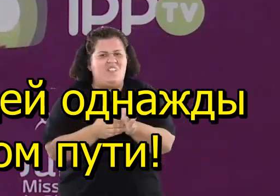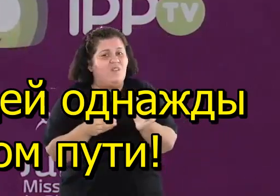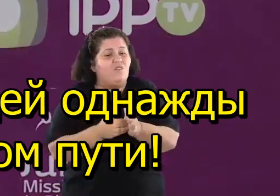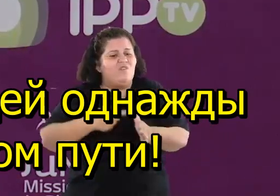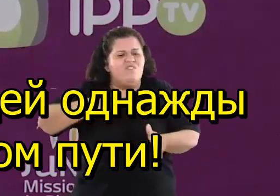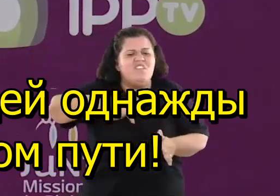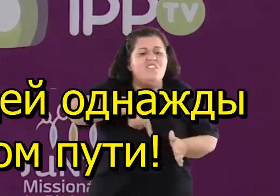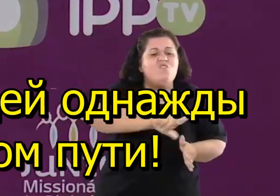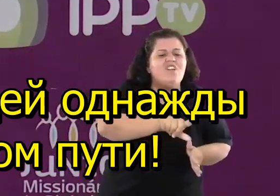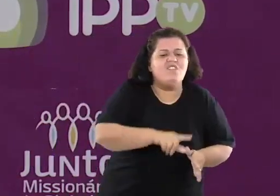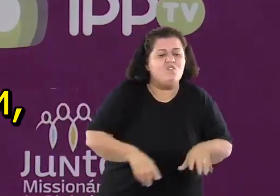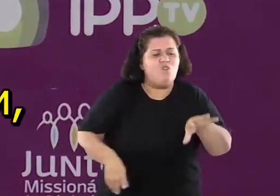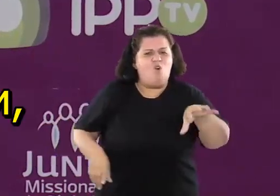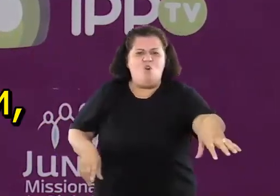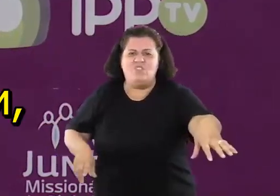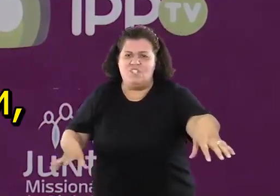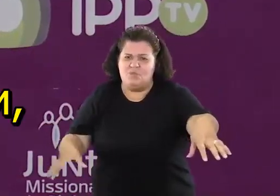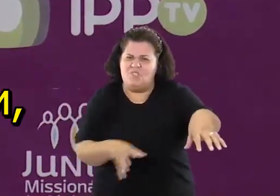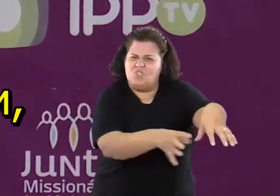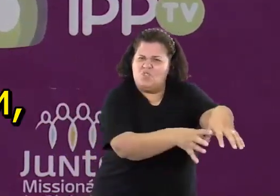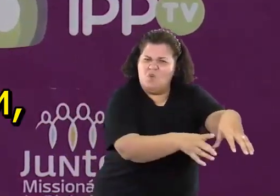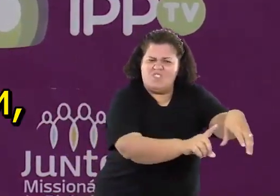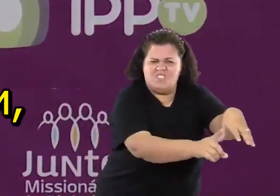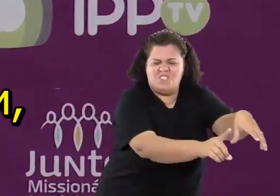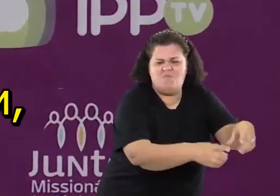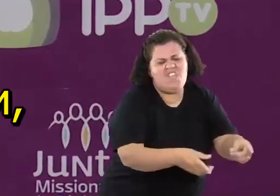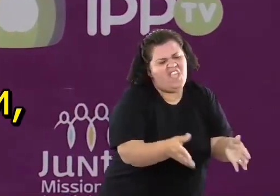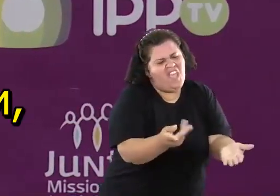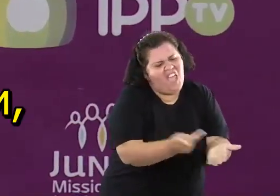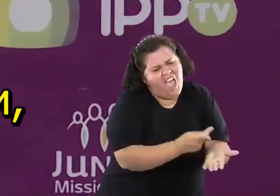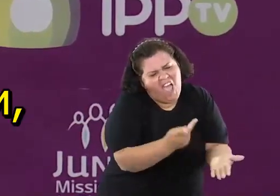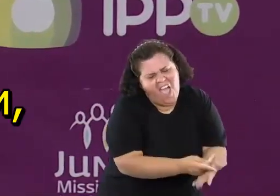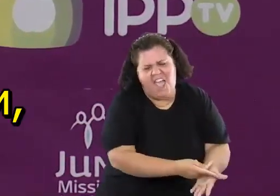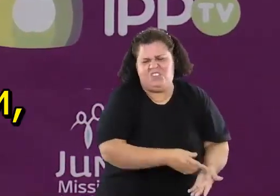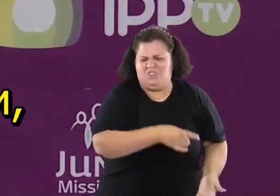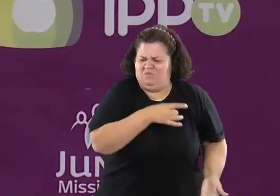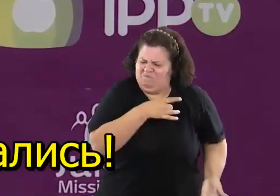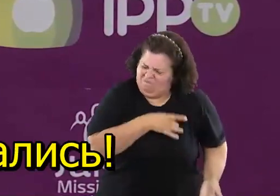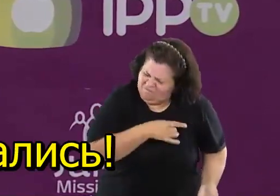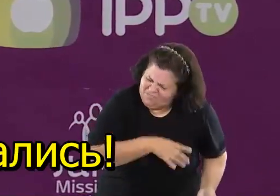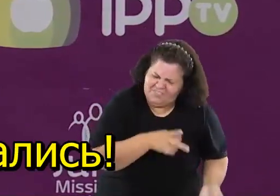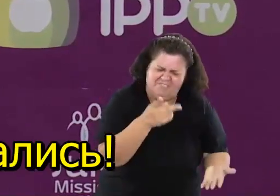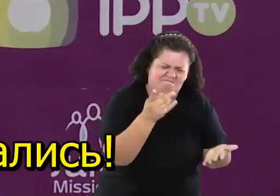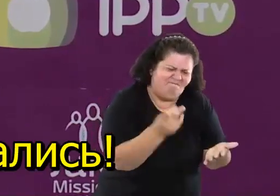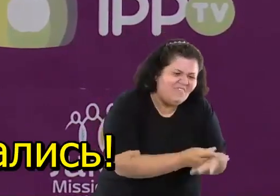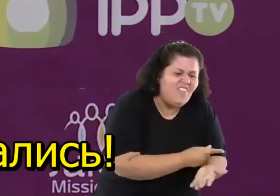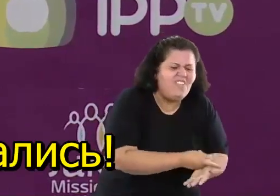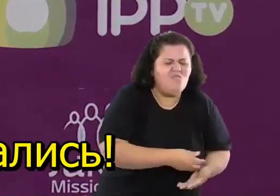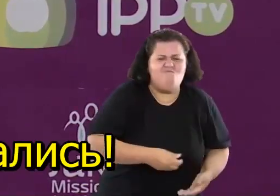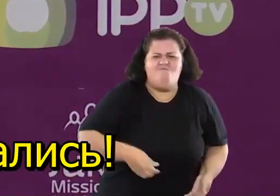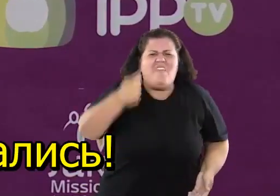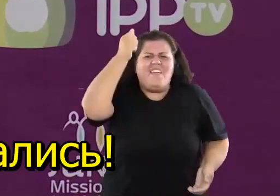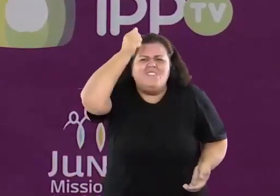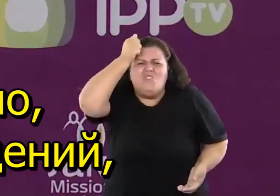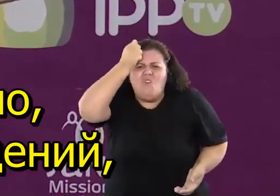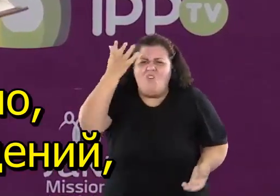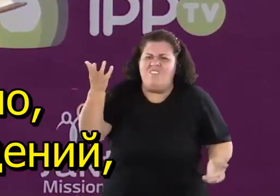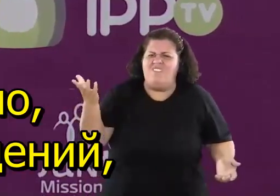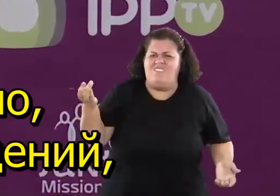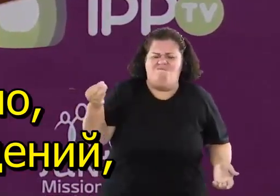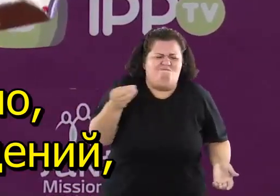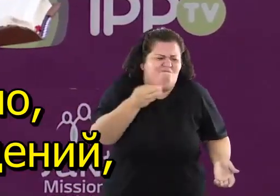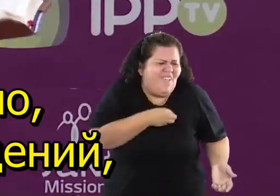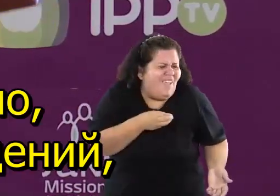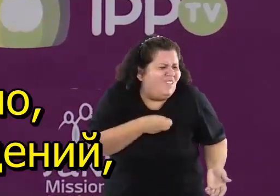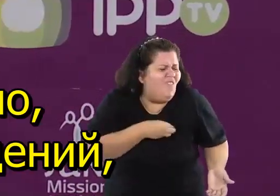da vida fracassaram, que mesmo crentes, sinceros, verdadeiros, mas confiando em si, tropeçaram. Quantos